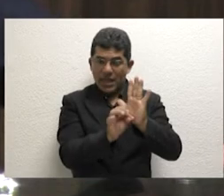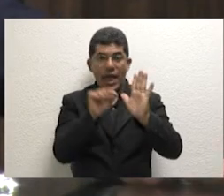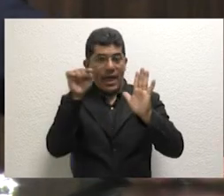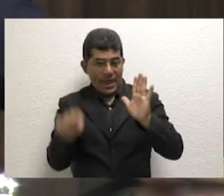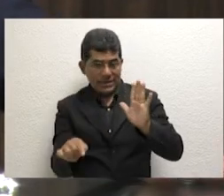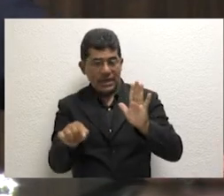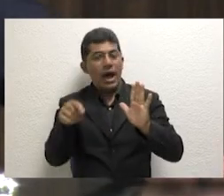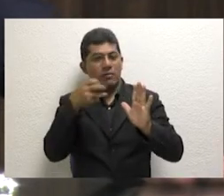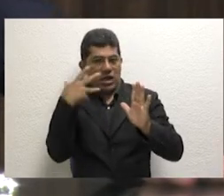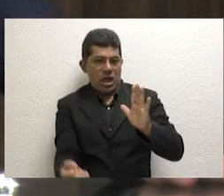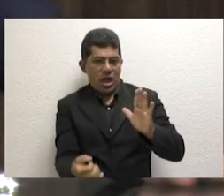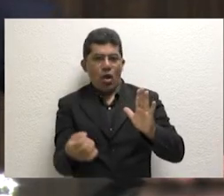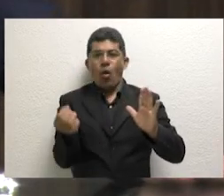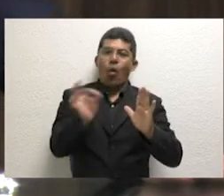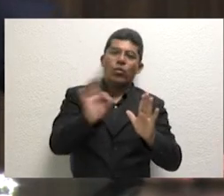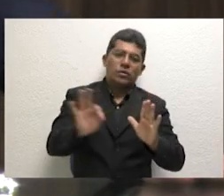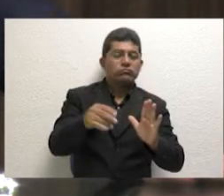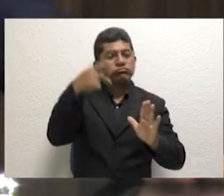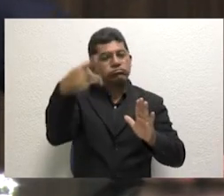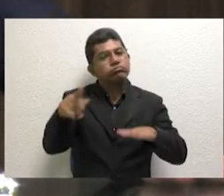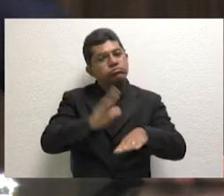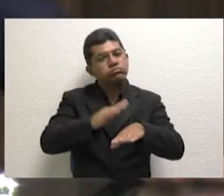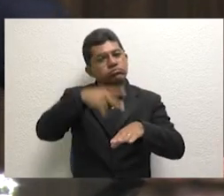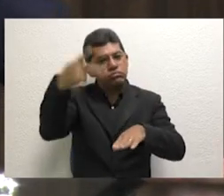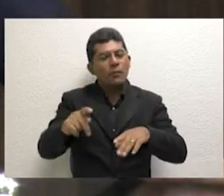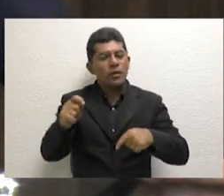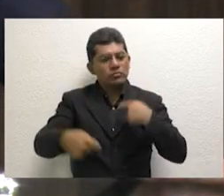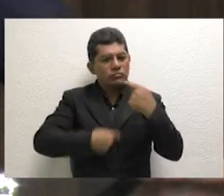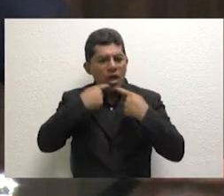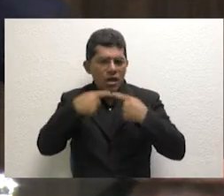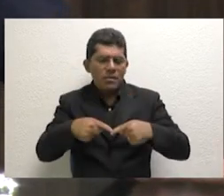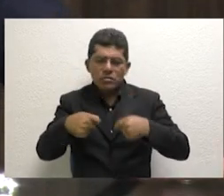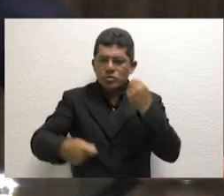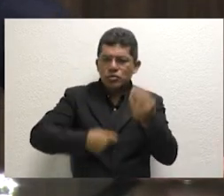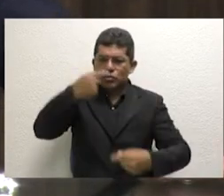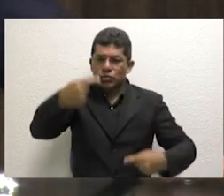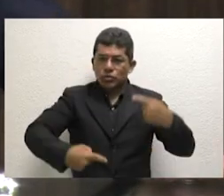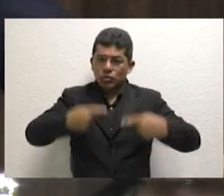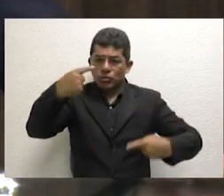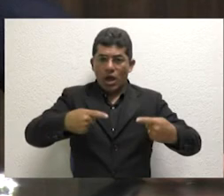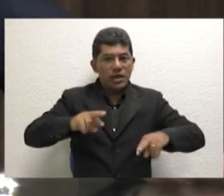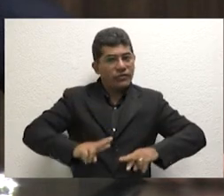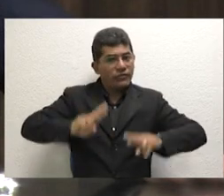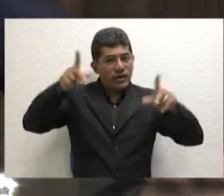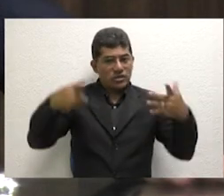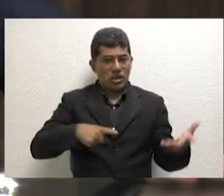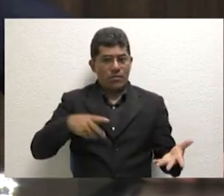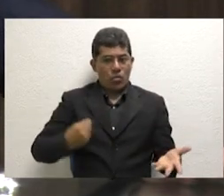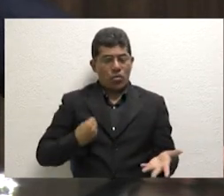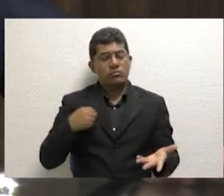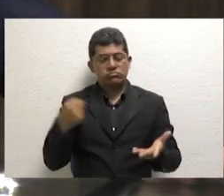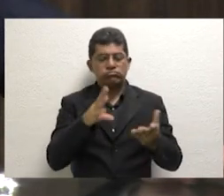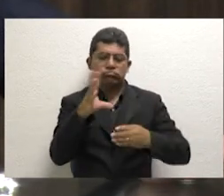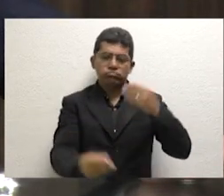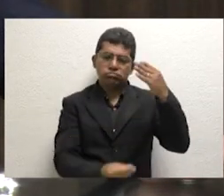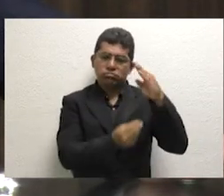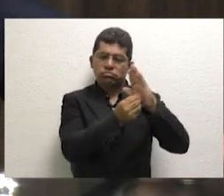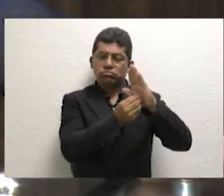é a nossa proposta para que as diferenças que temos hoje sejam contempladas